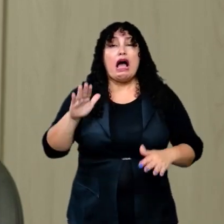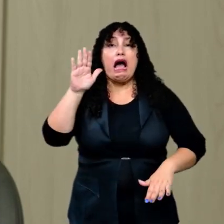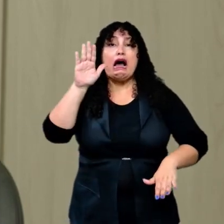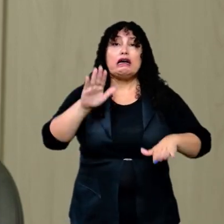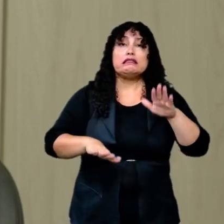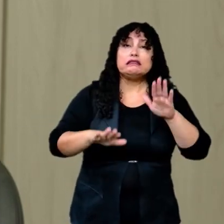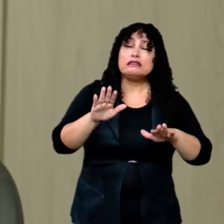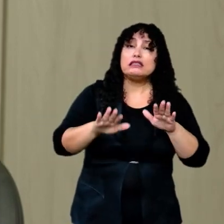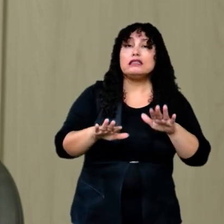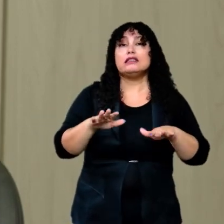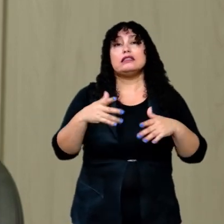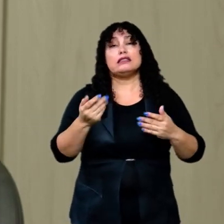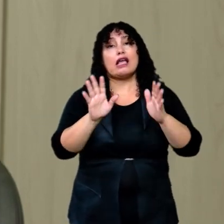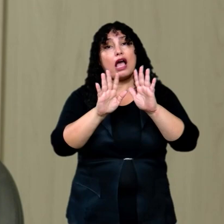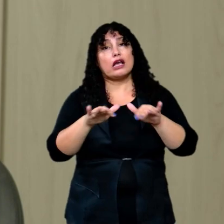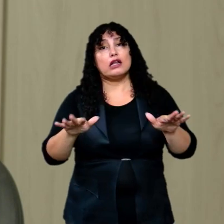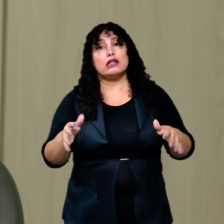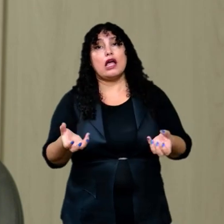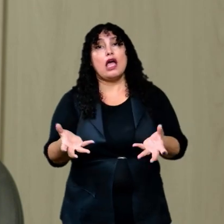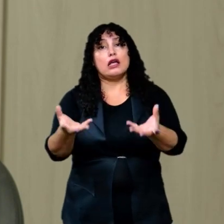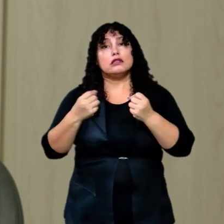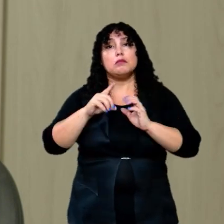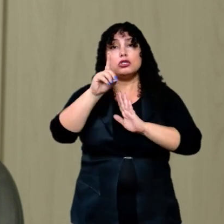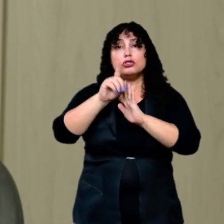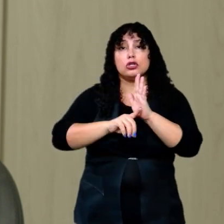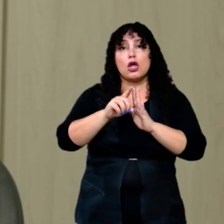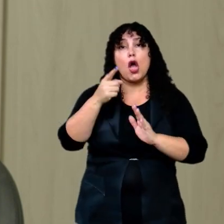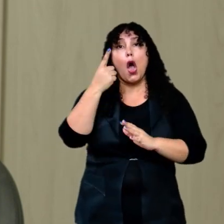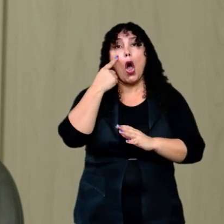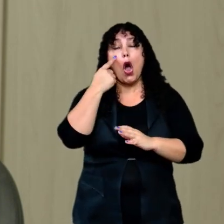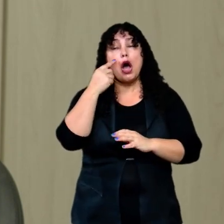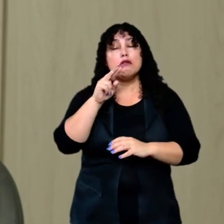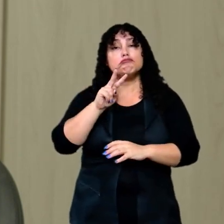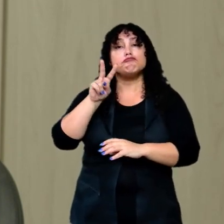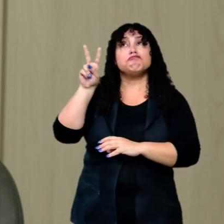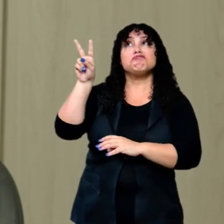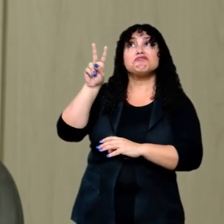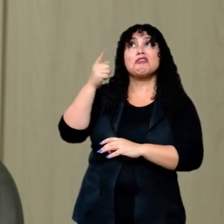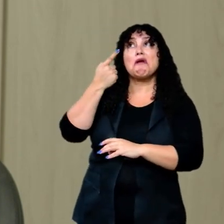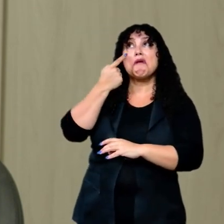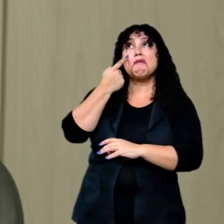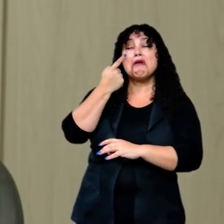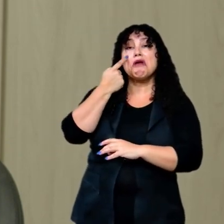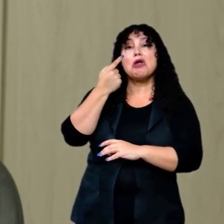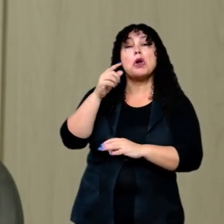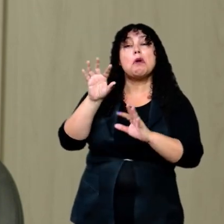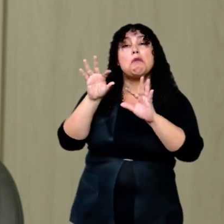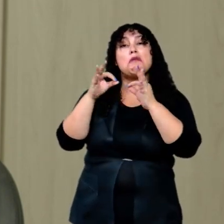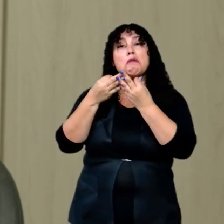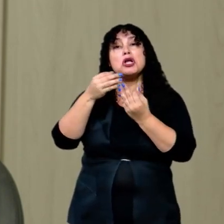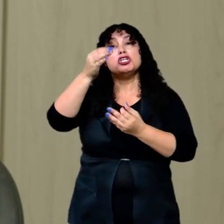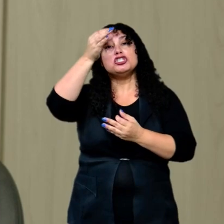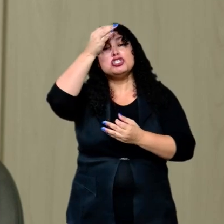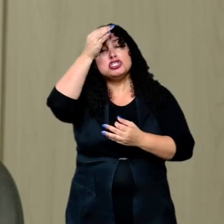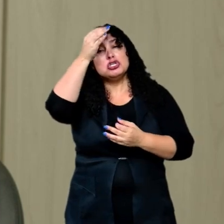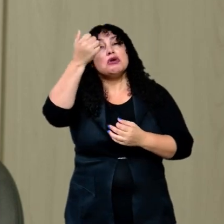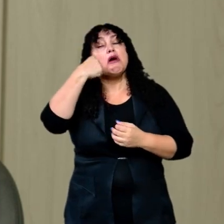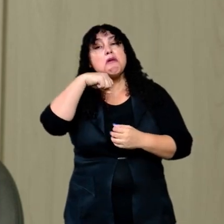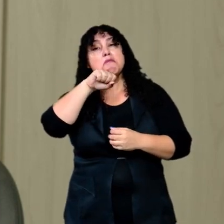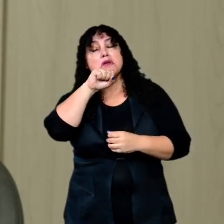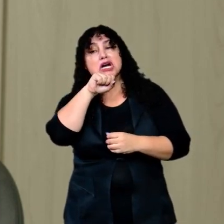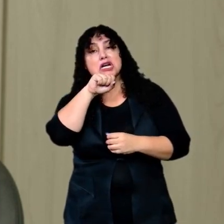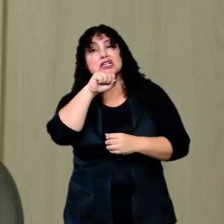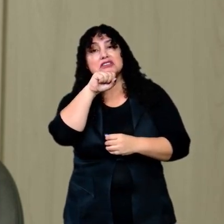quando a gente fala que a criança recebe o diagnóstico, a gente fala que a gente olha para cima, e aí você vê um pai, um tio, uma mãe,